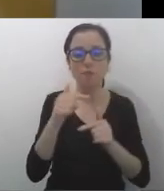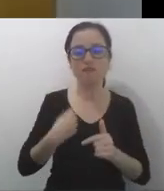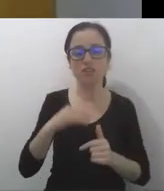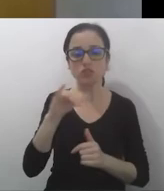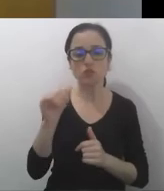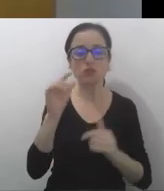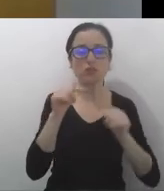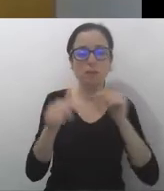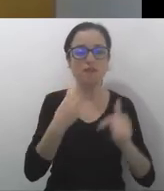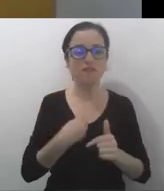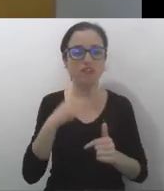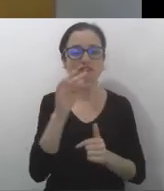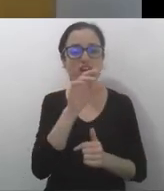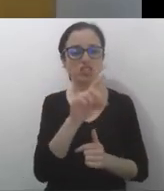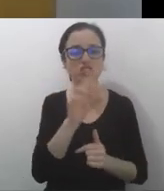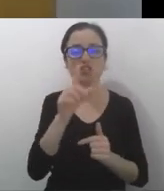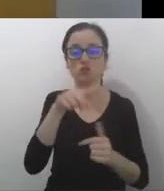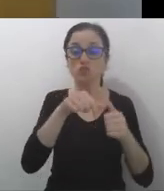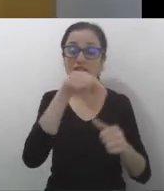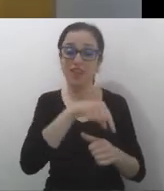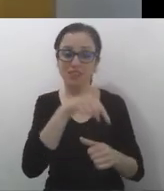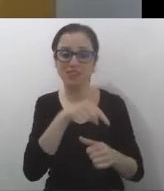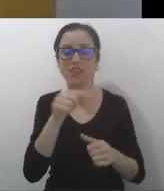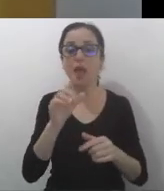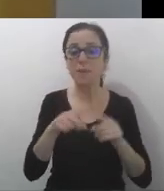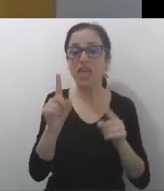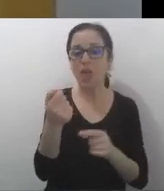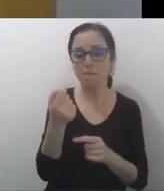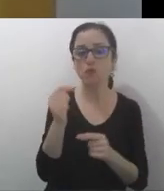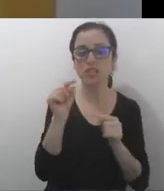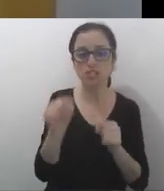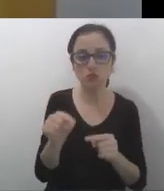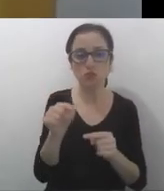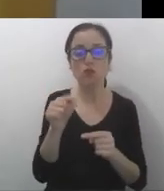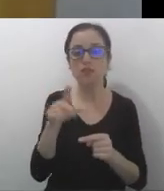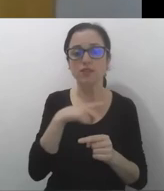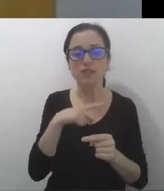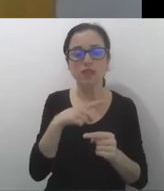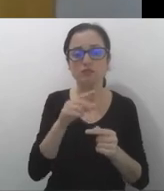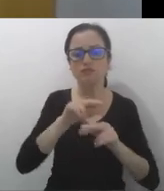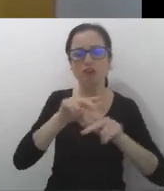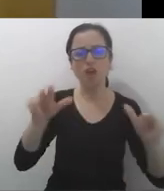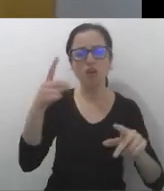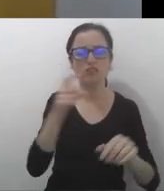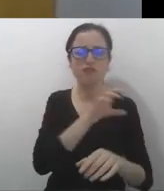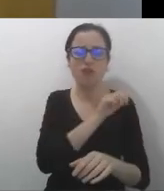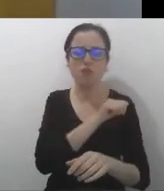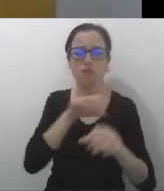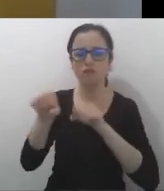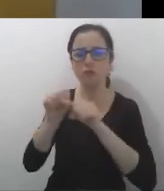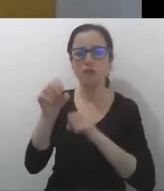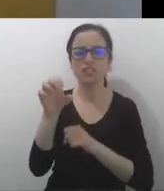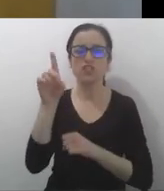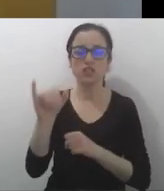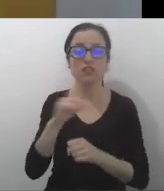um monte de ex-formandos na ESGE que tiveram uma intervenção enorme na cidade do Rio de